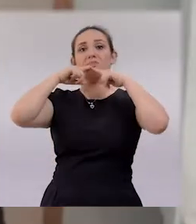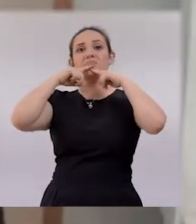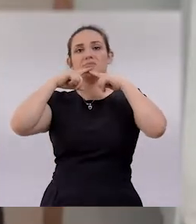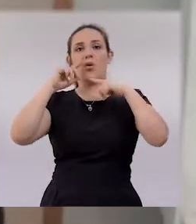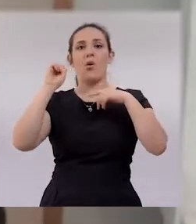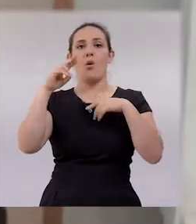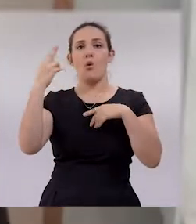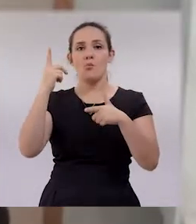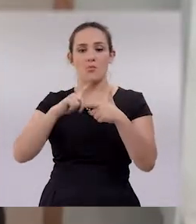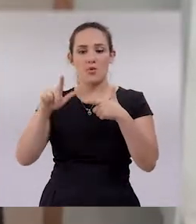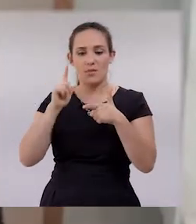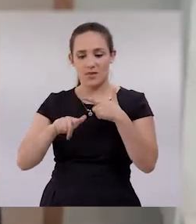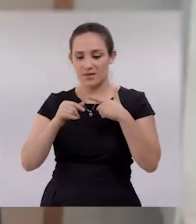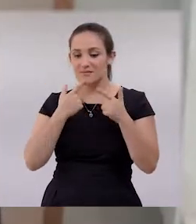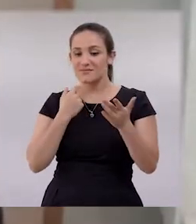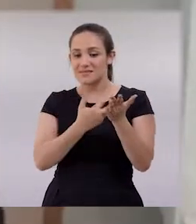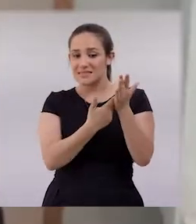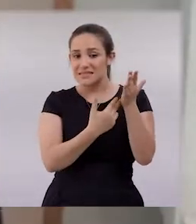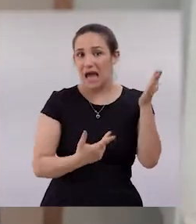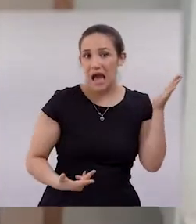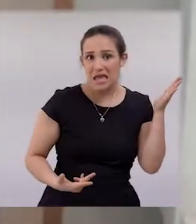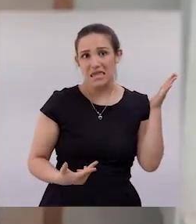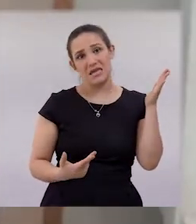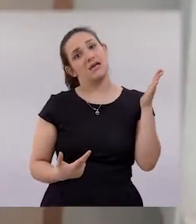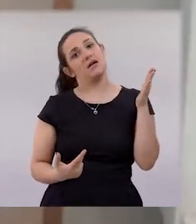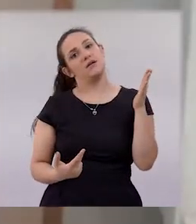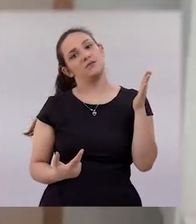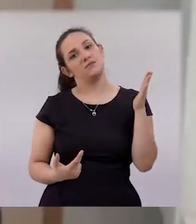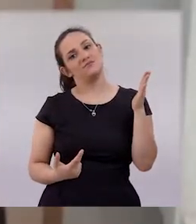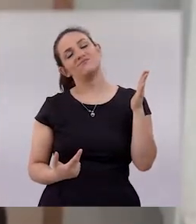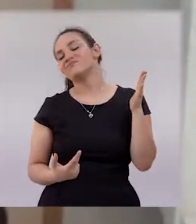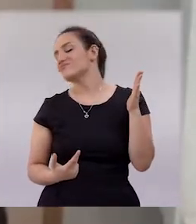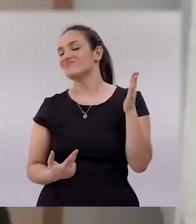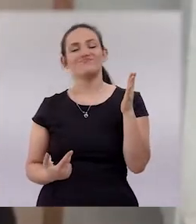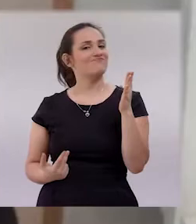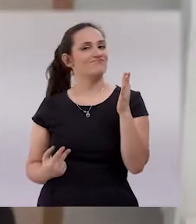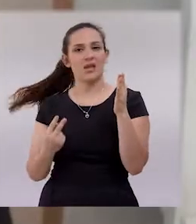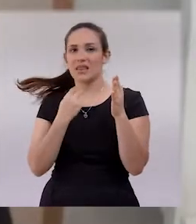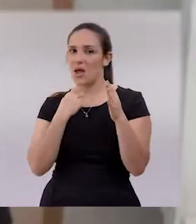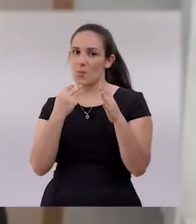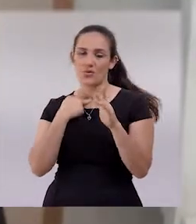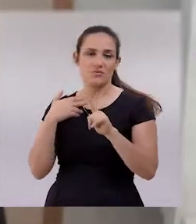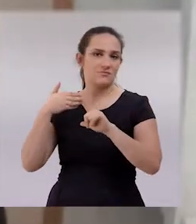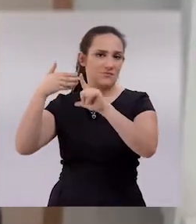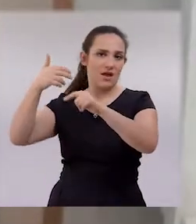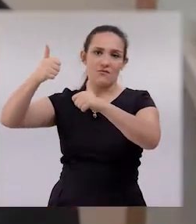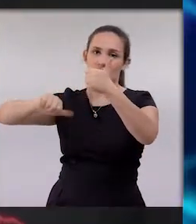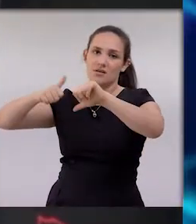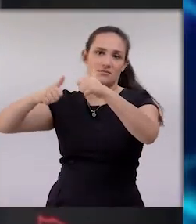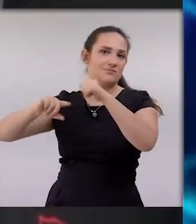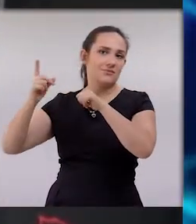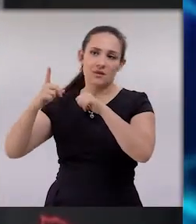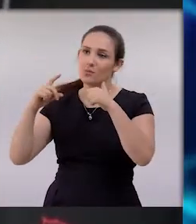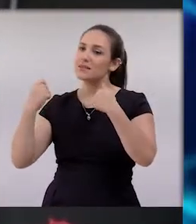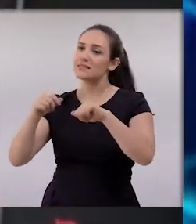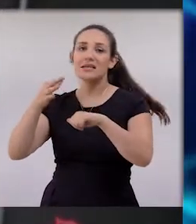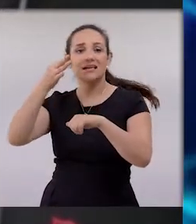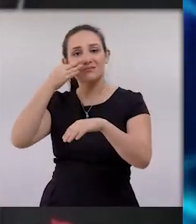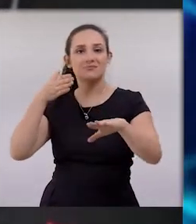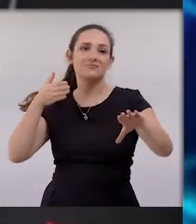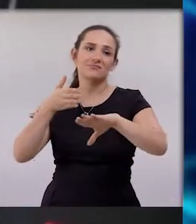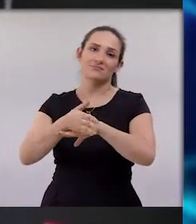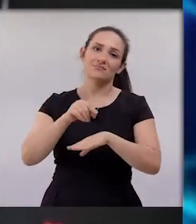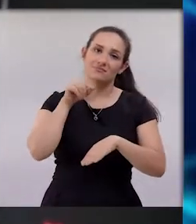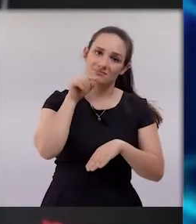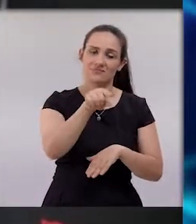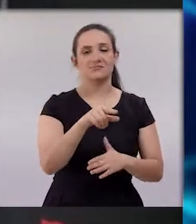convulsiva, traumas graves, sangramentos intensos, esses sintomas não podem ser avaliados através da